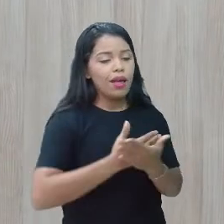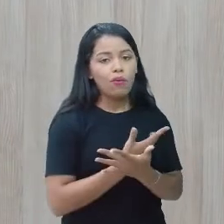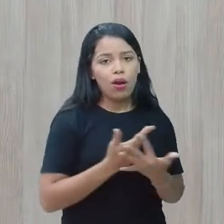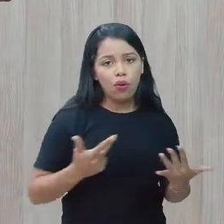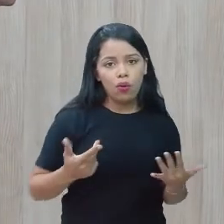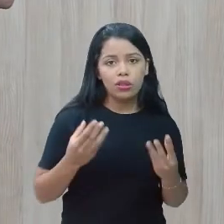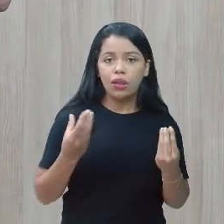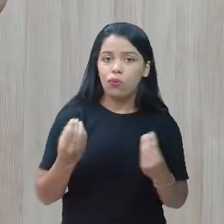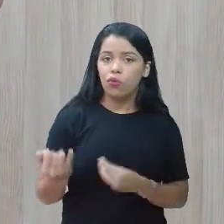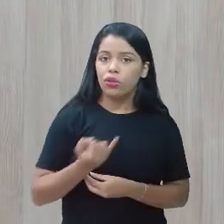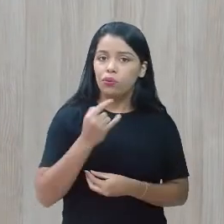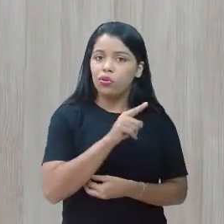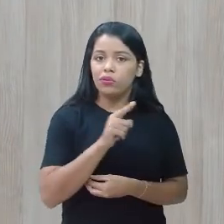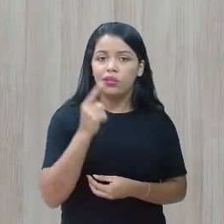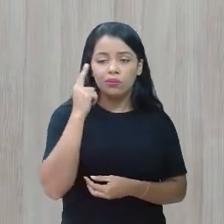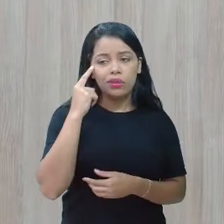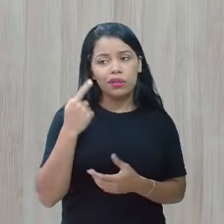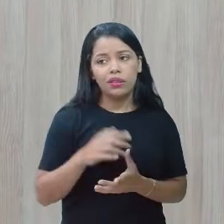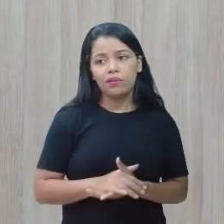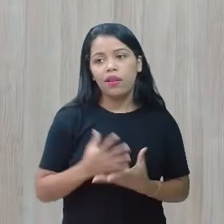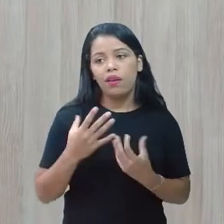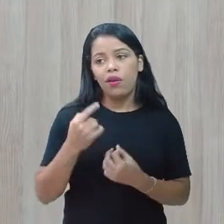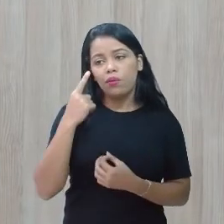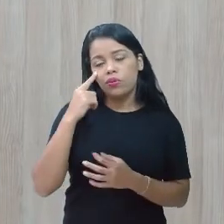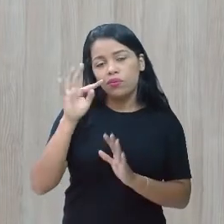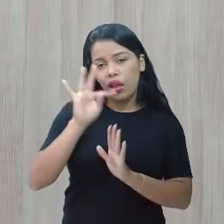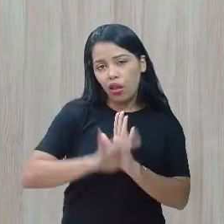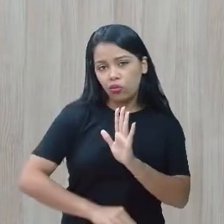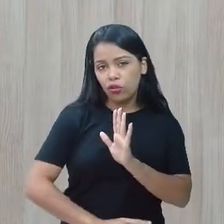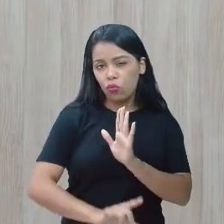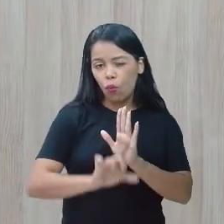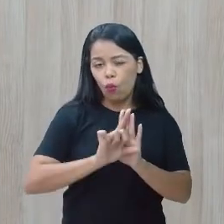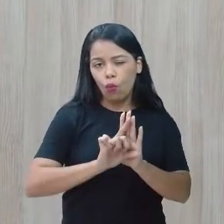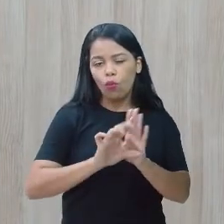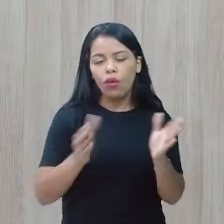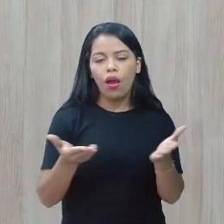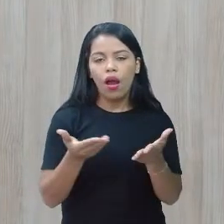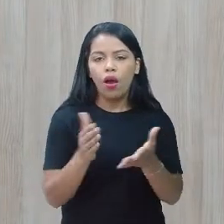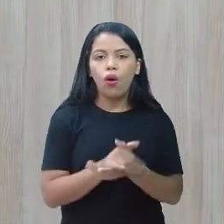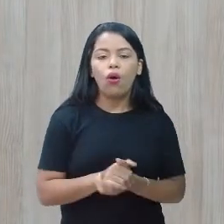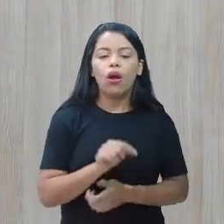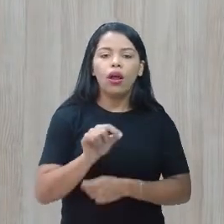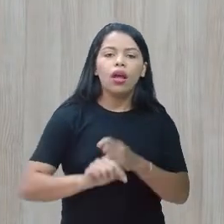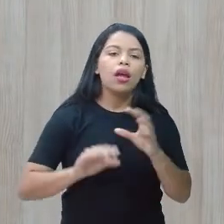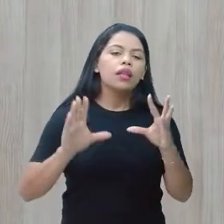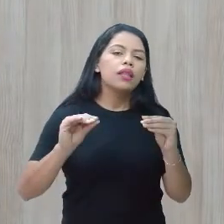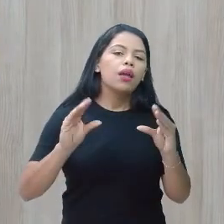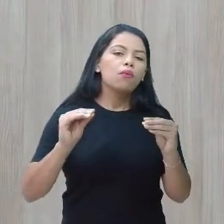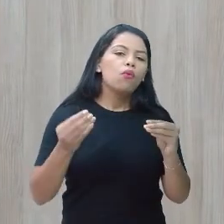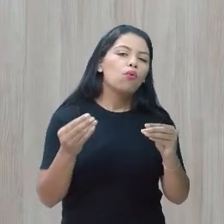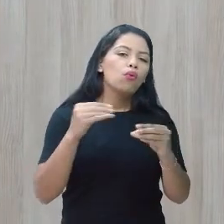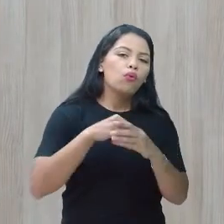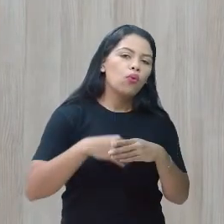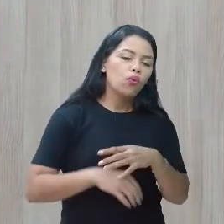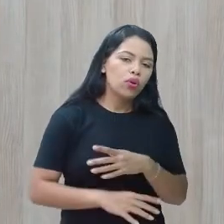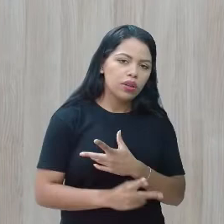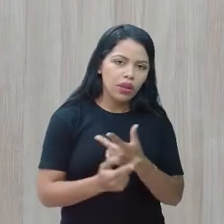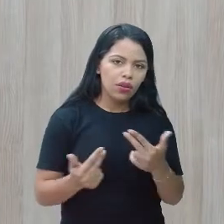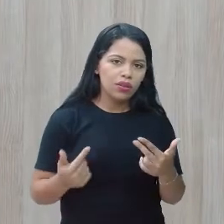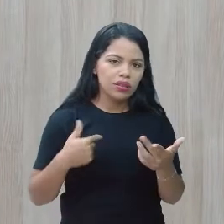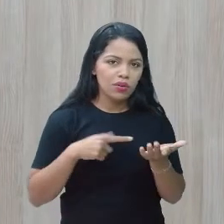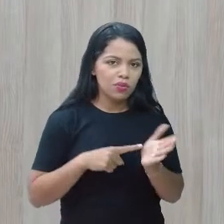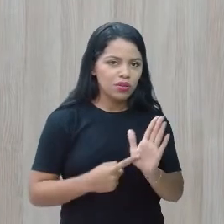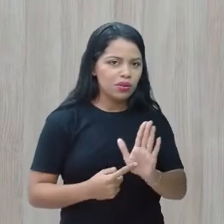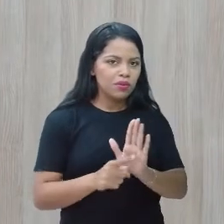importância pensarmos nisso. Então, vamos ver o texto aqui agora, um textinho curto, não é? Que é cheio de princípios que eu